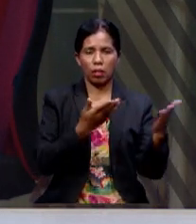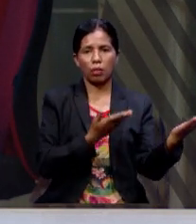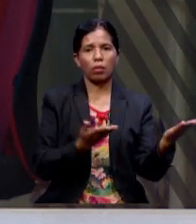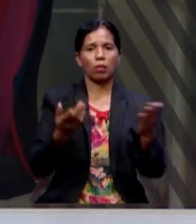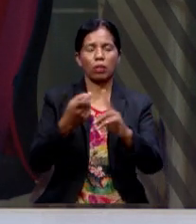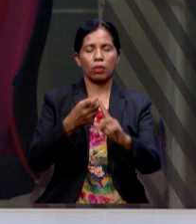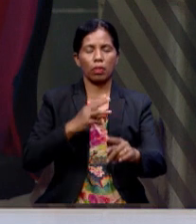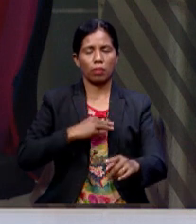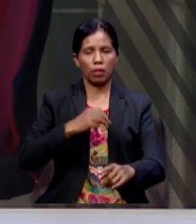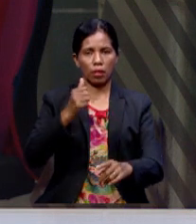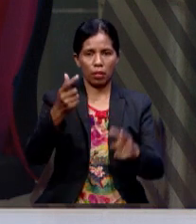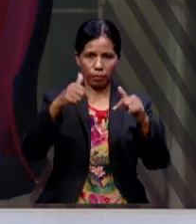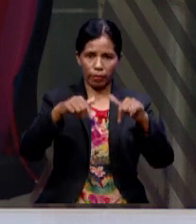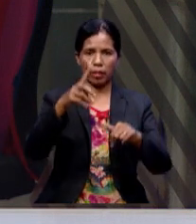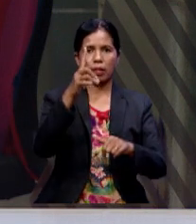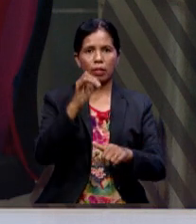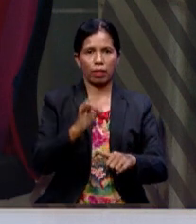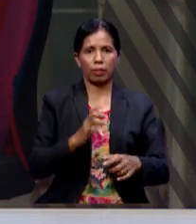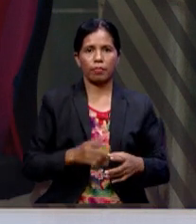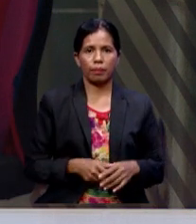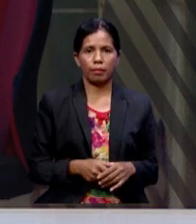husi maliana medile.